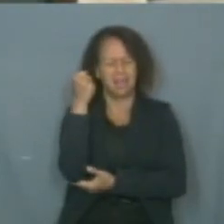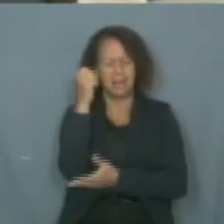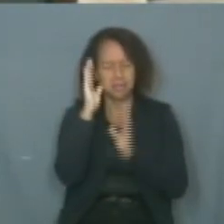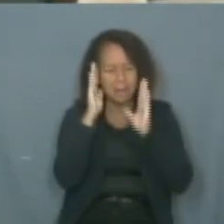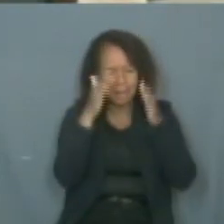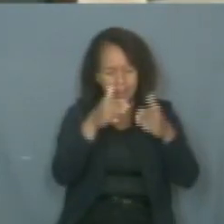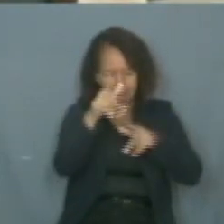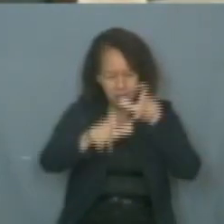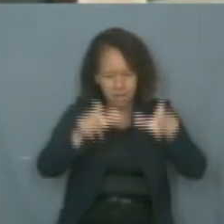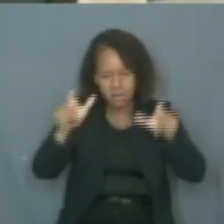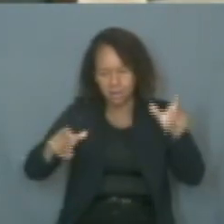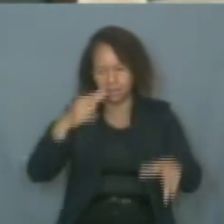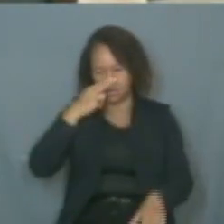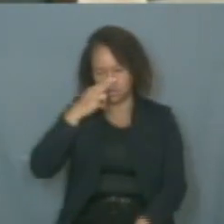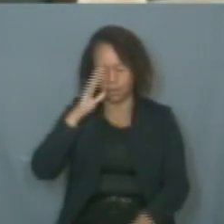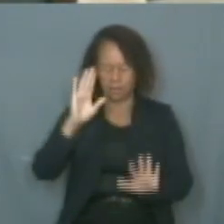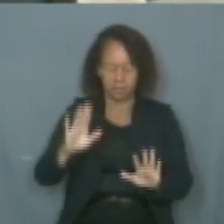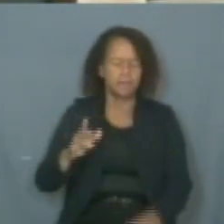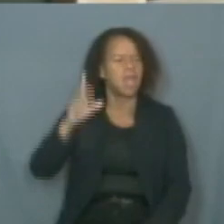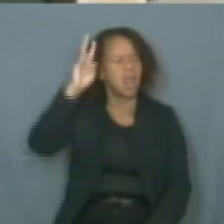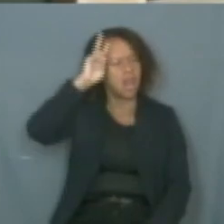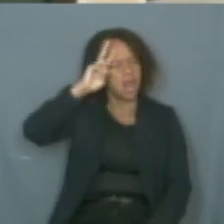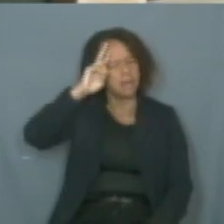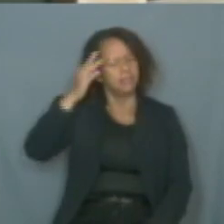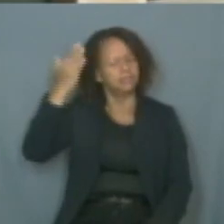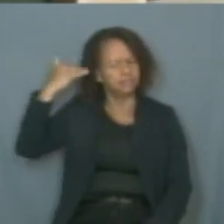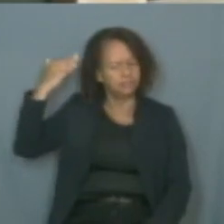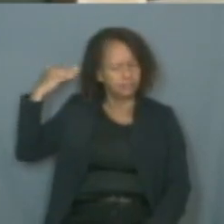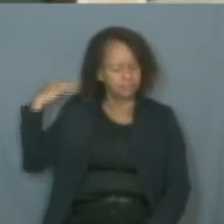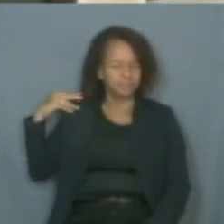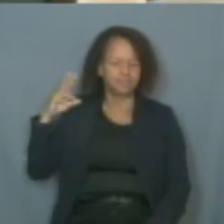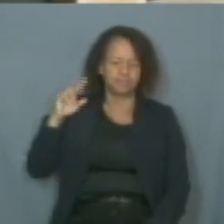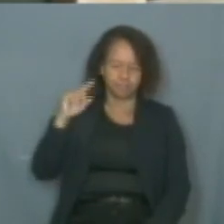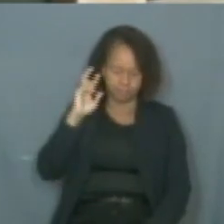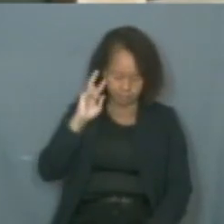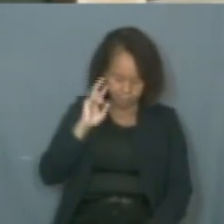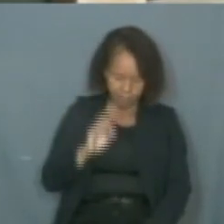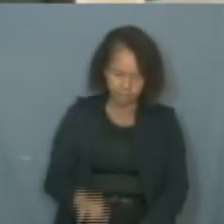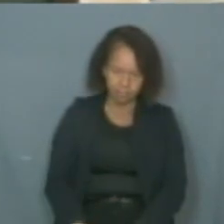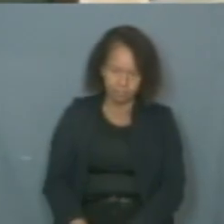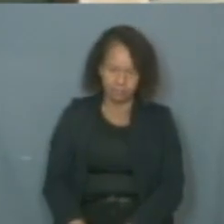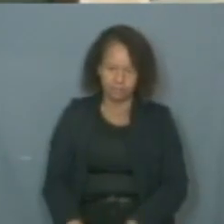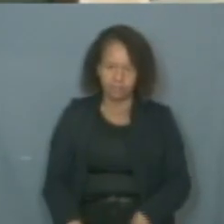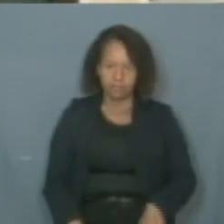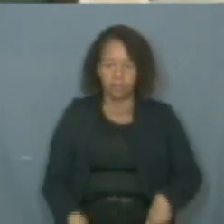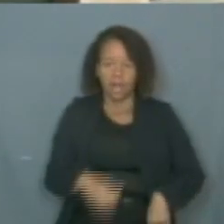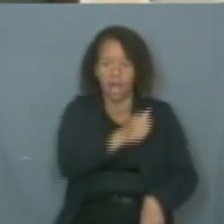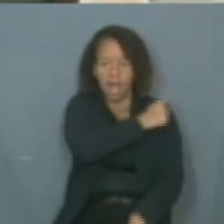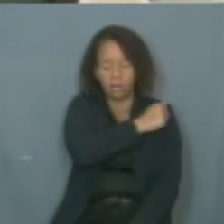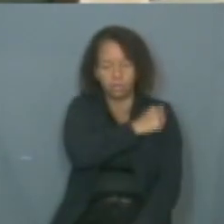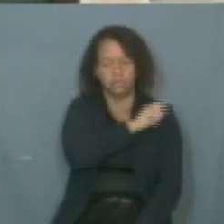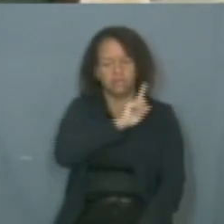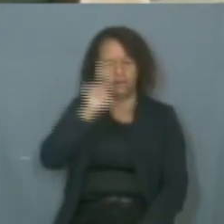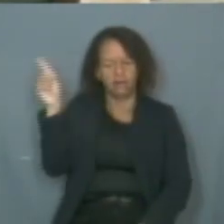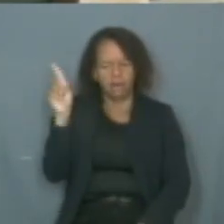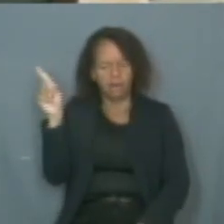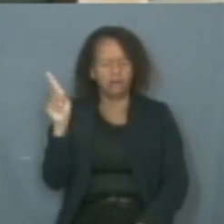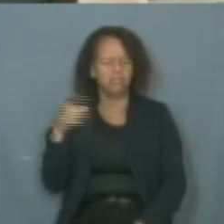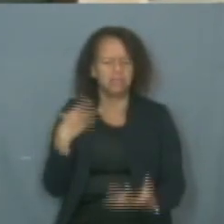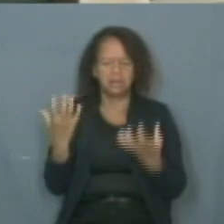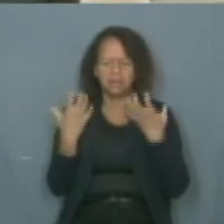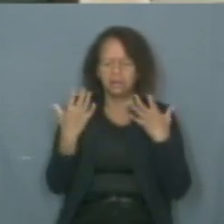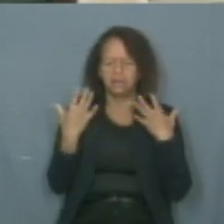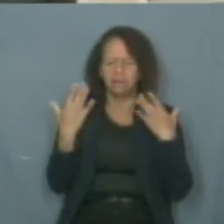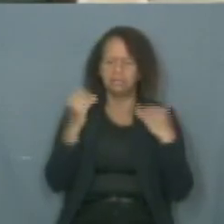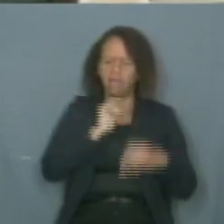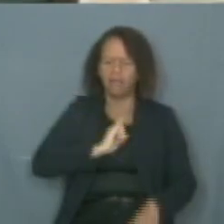cristãos. Me lembro bem do início dessa história, foi quando alunos estavam lá e simplesmente queriam, no